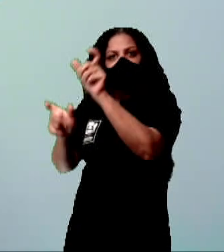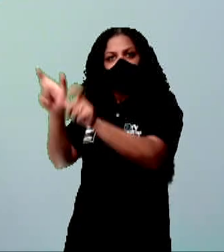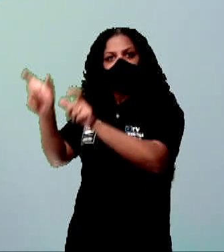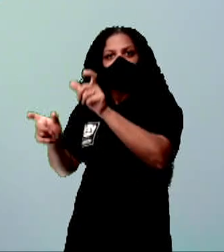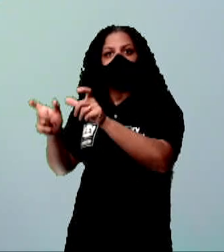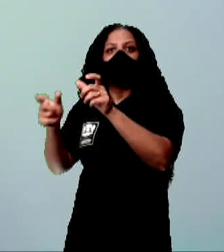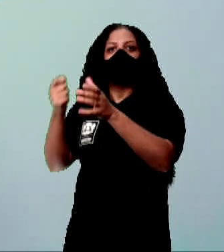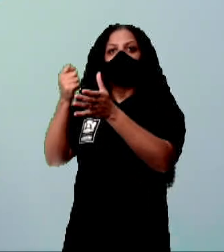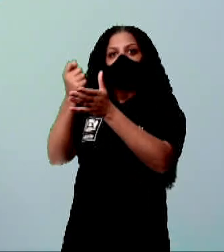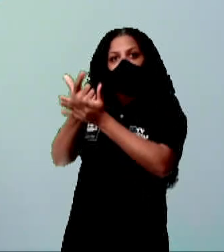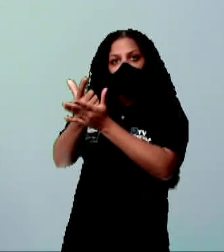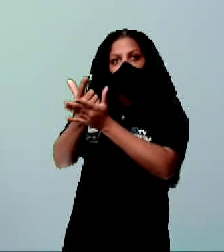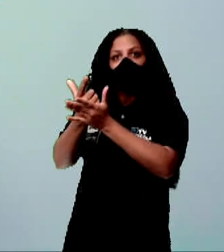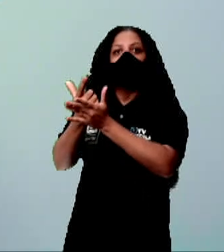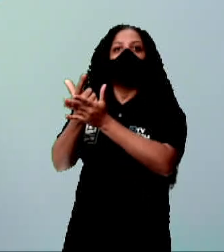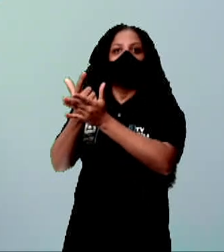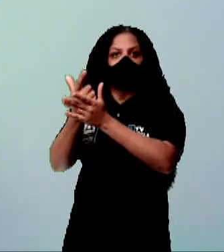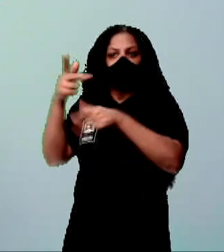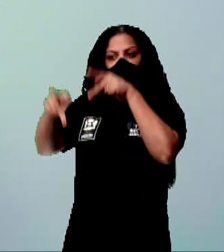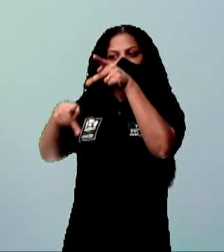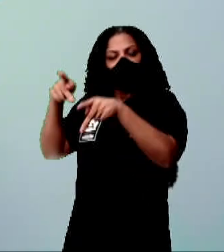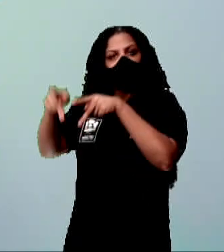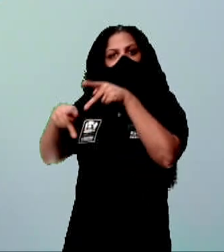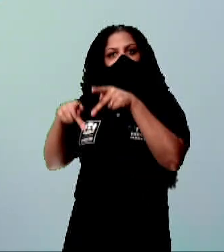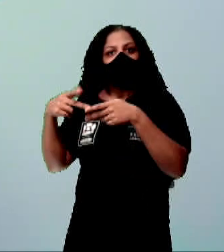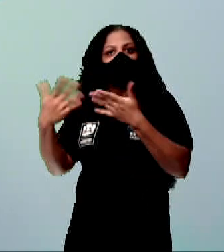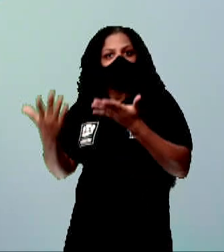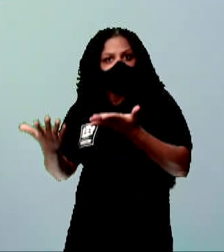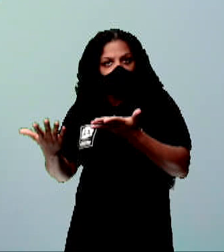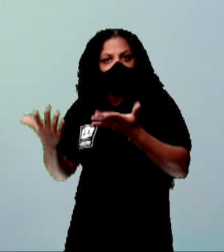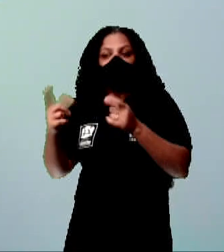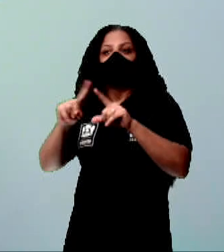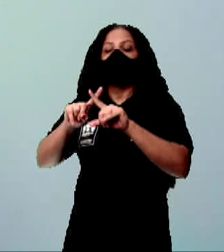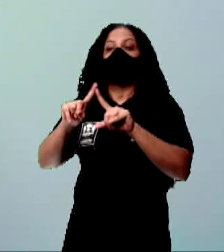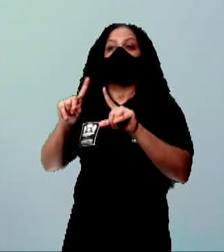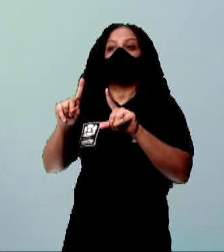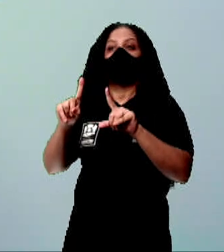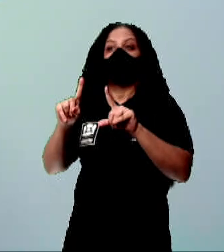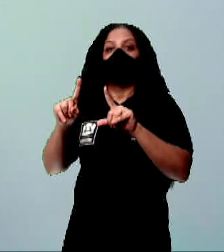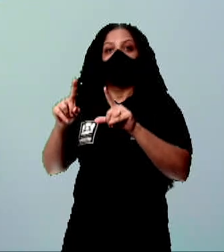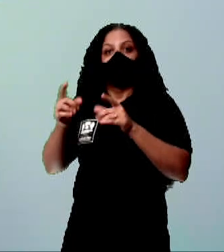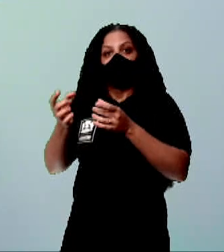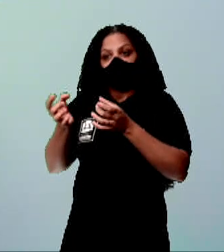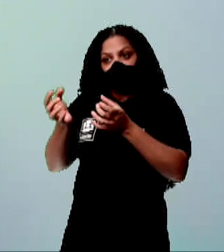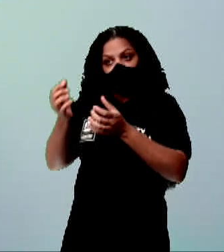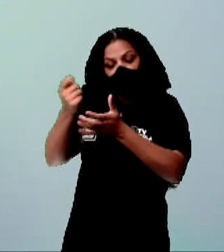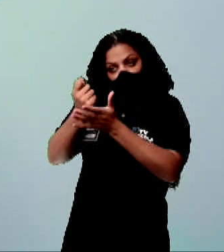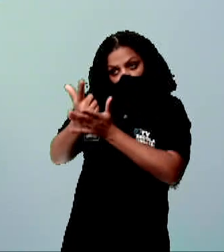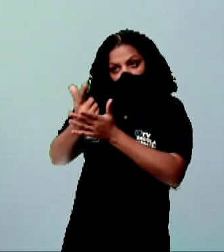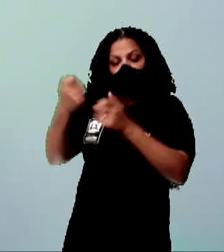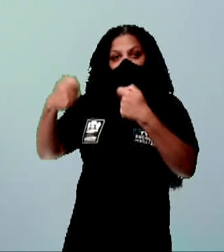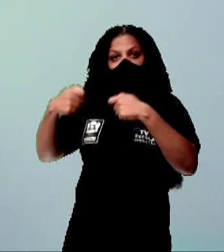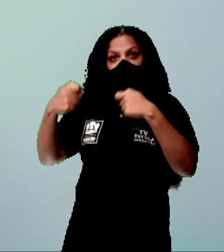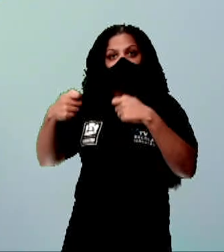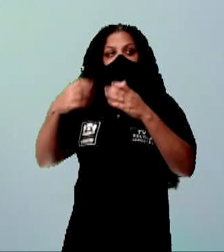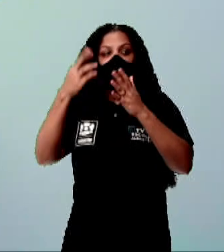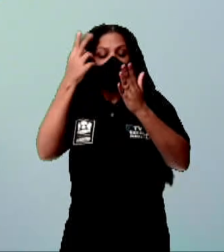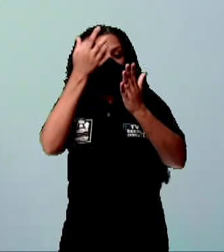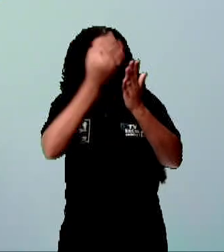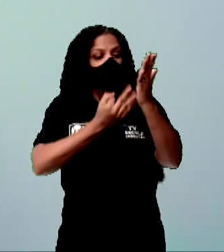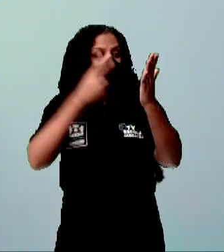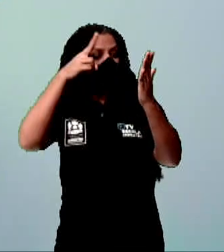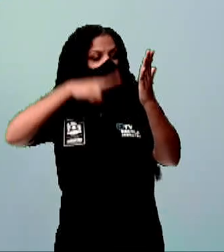massa, é a população. Então, ele tem que ter um texto curto, um texto objetivo, que tenha uma linguagem que seja acessível